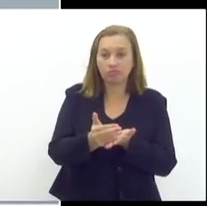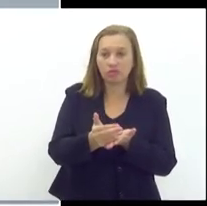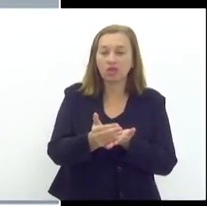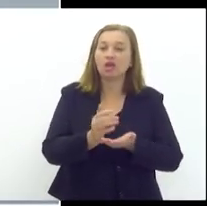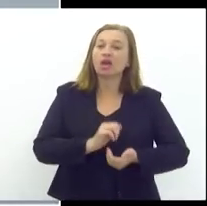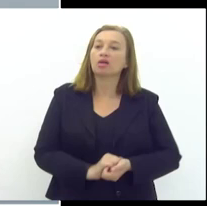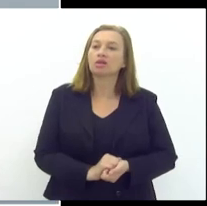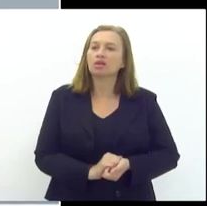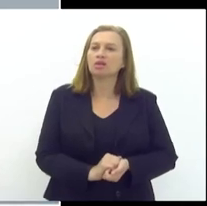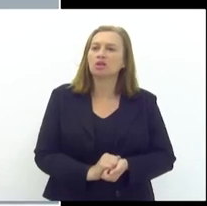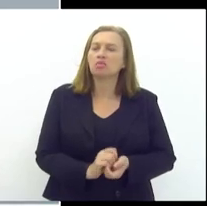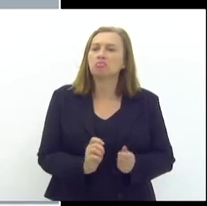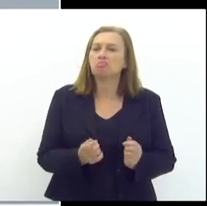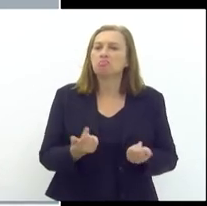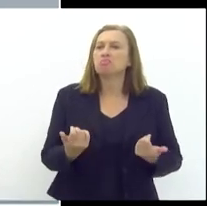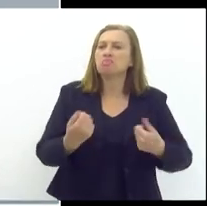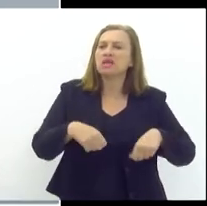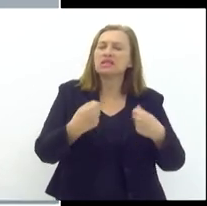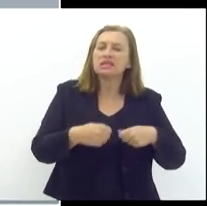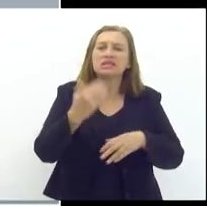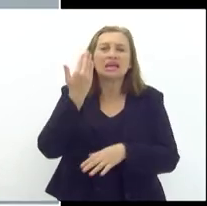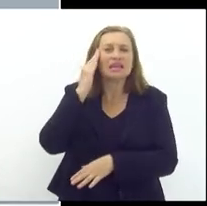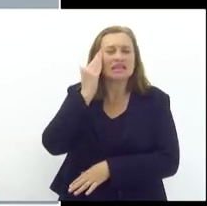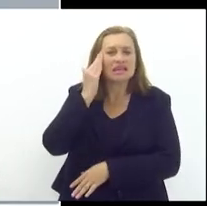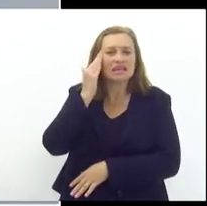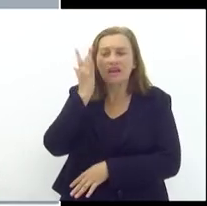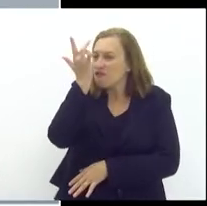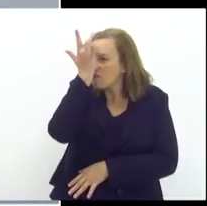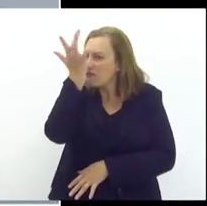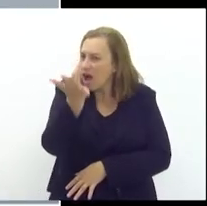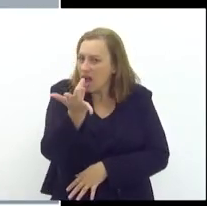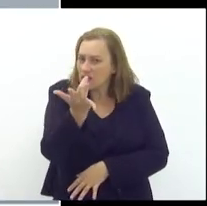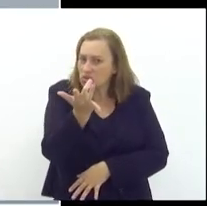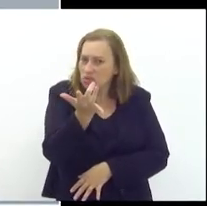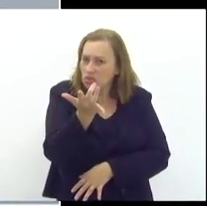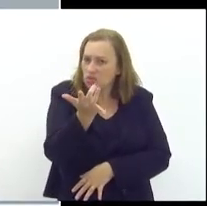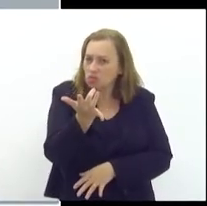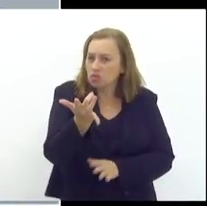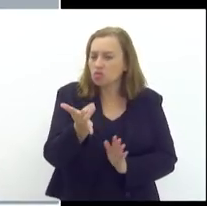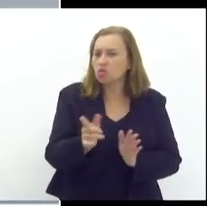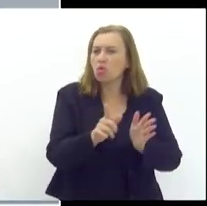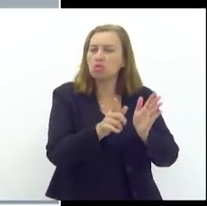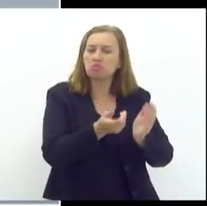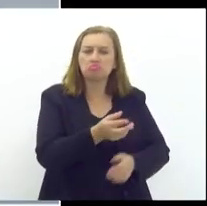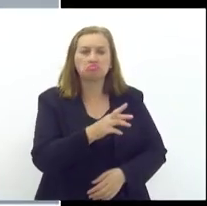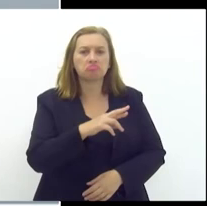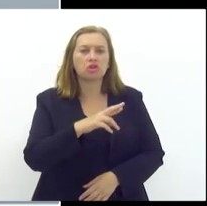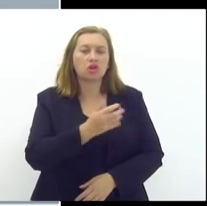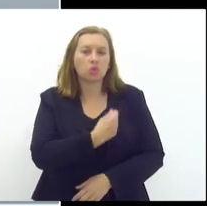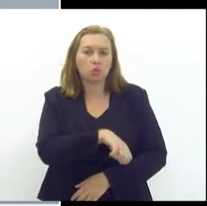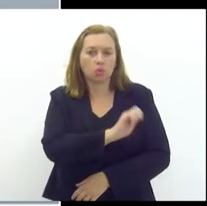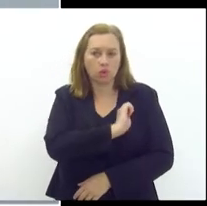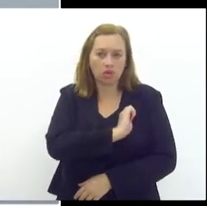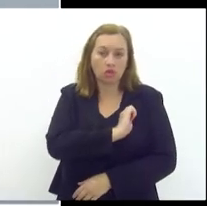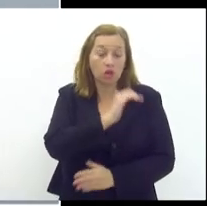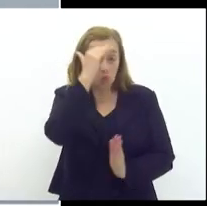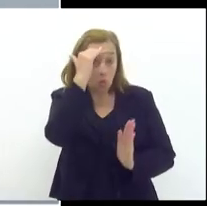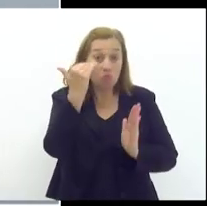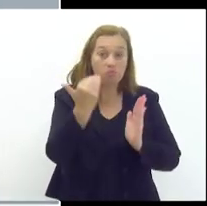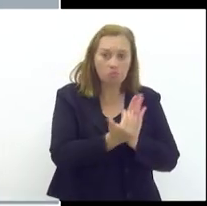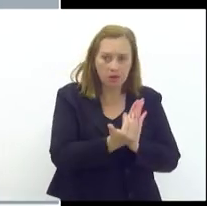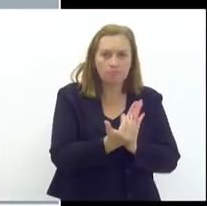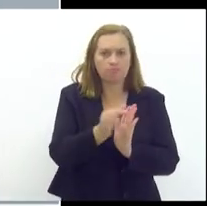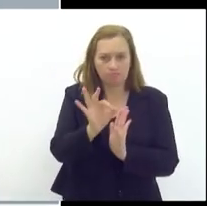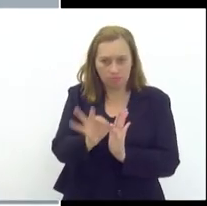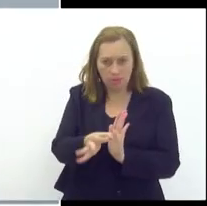contribuintes devem ser capaz de entender facilmente sobre as reações fiscais e cumpri-las sem dificuldade